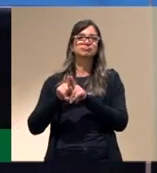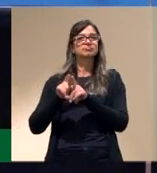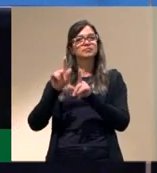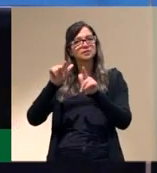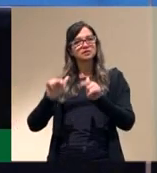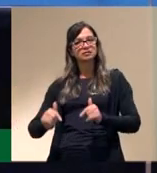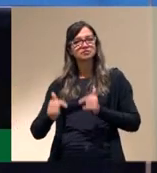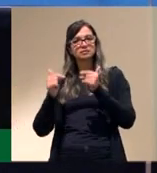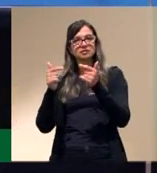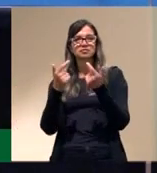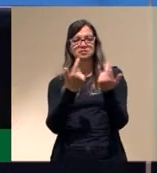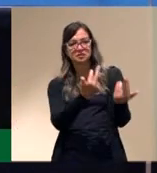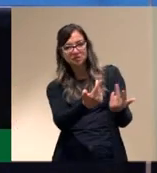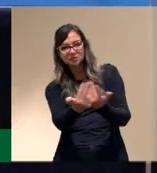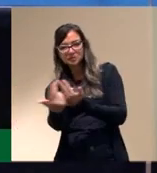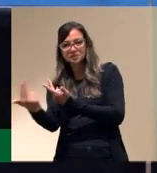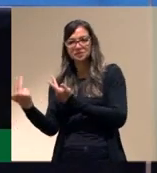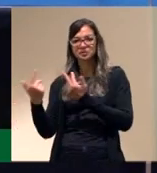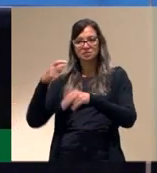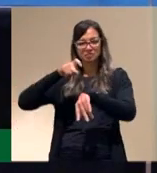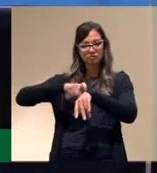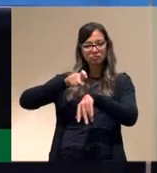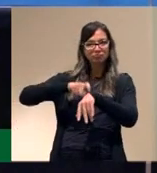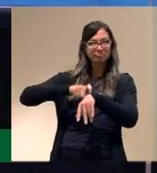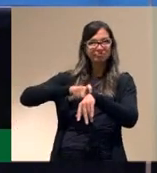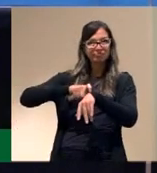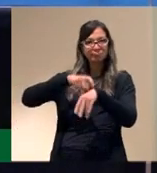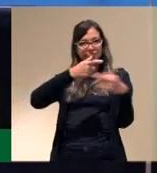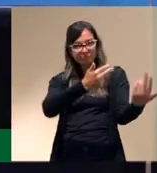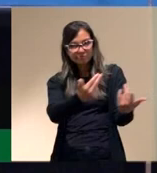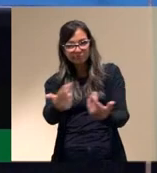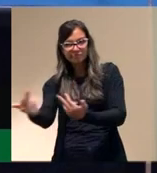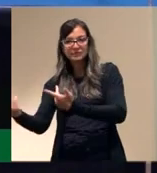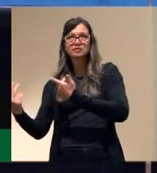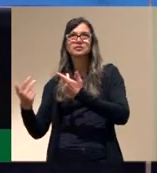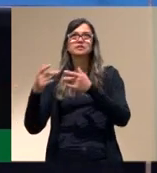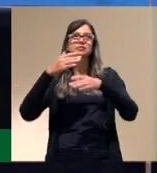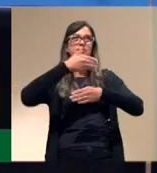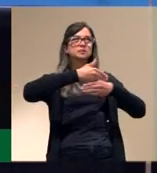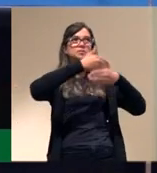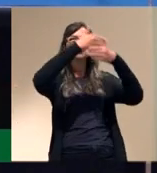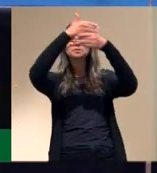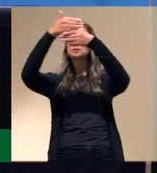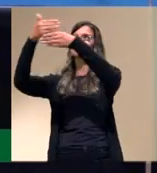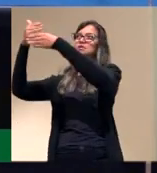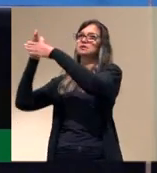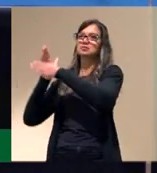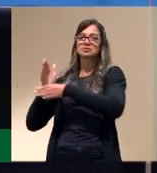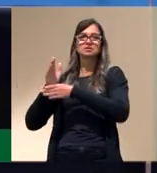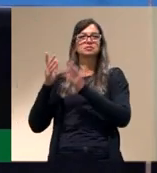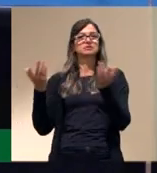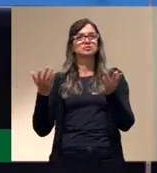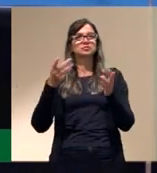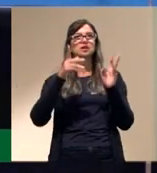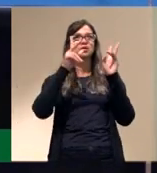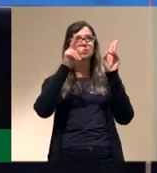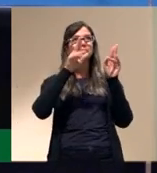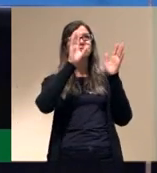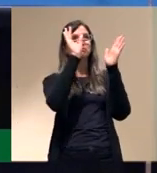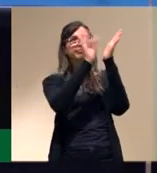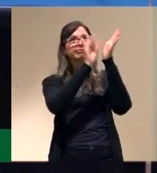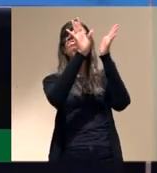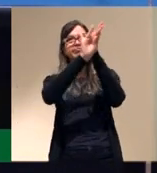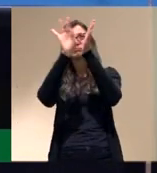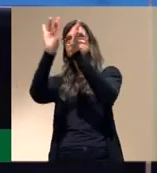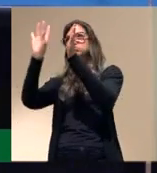fazerem tudo igual ao mesmo tempo, e a parede da sala ter os mesmos registros de todas